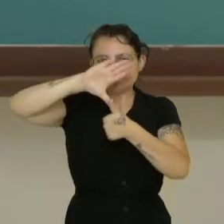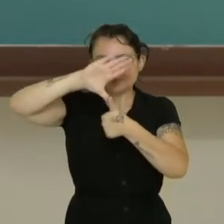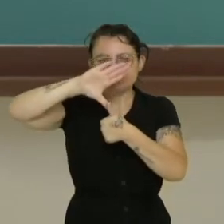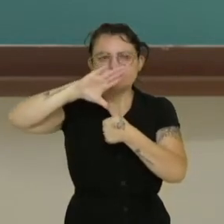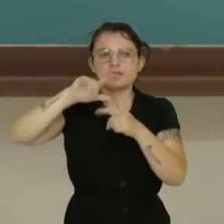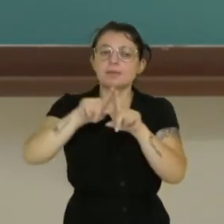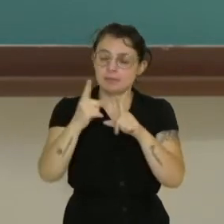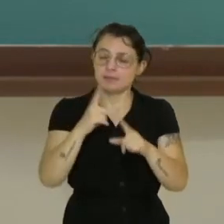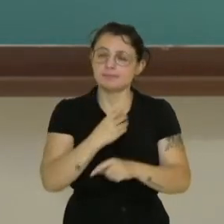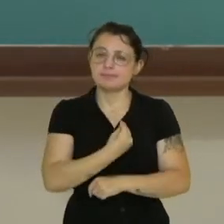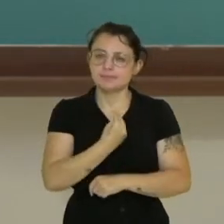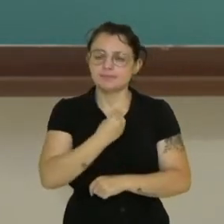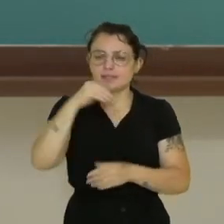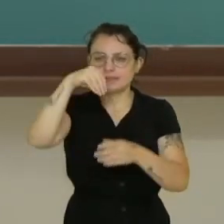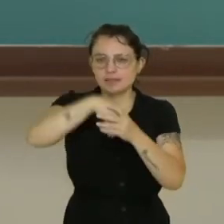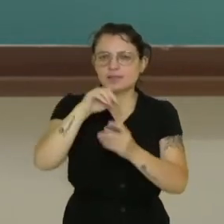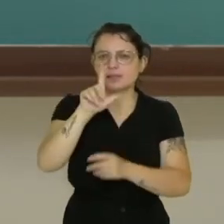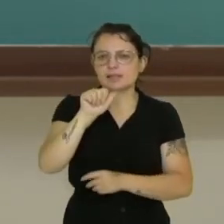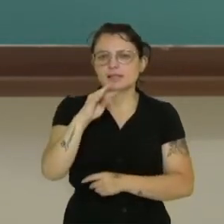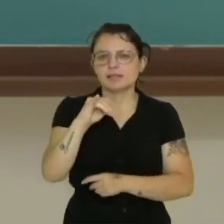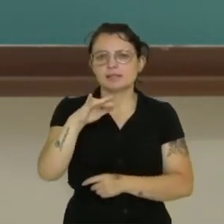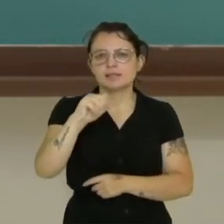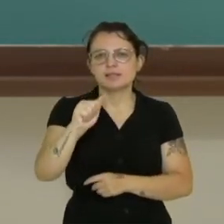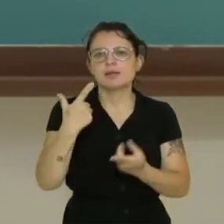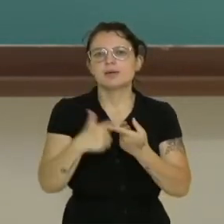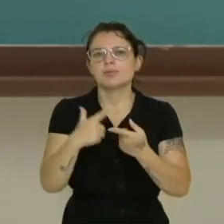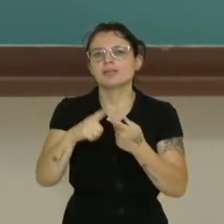da América Latina, até por questões